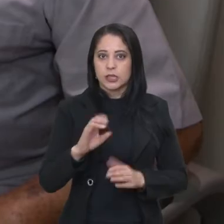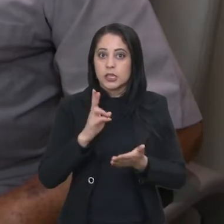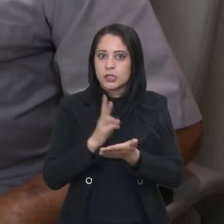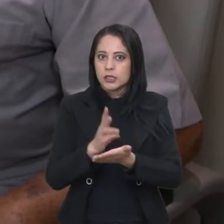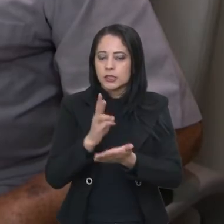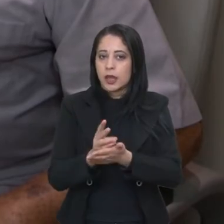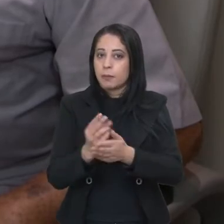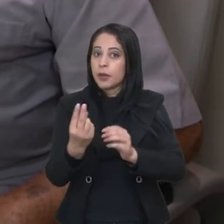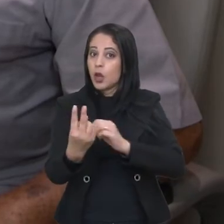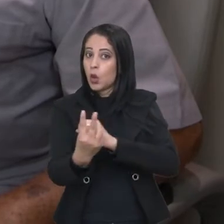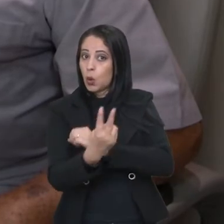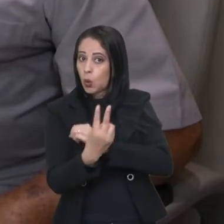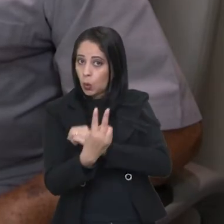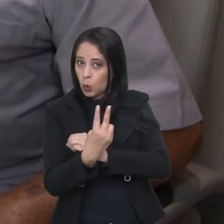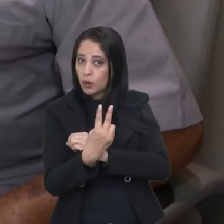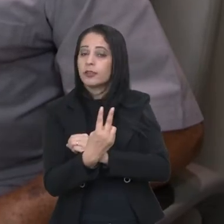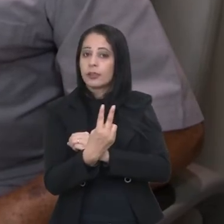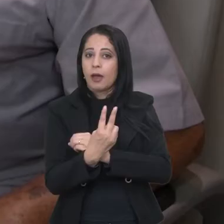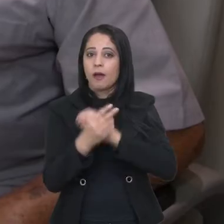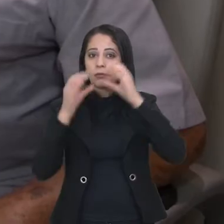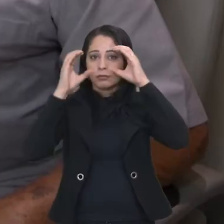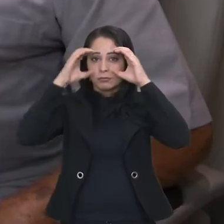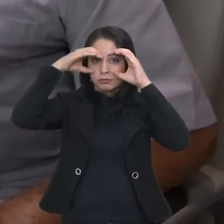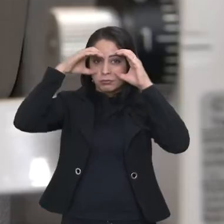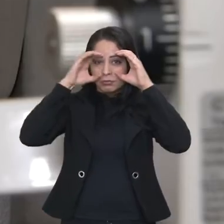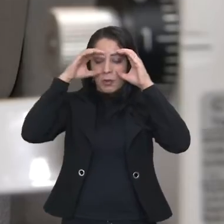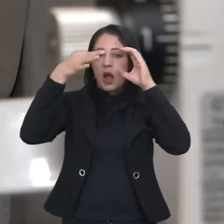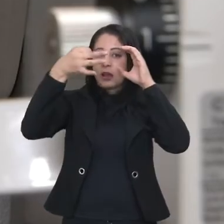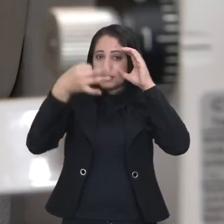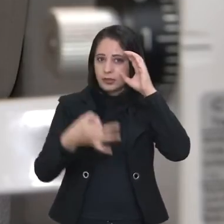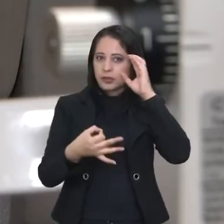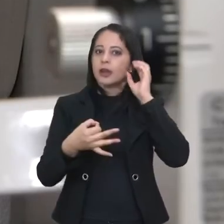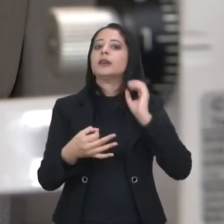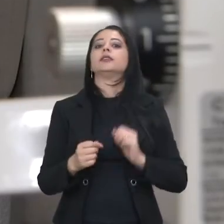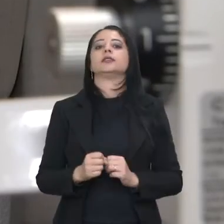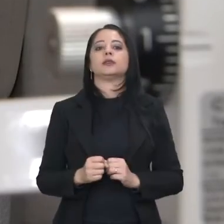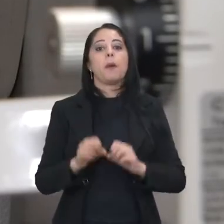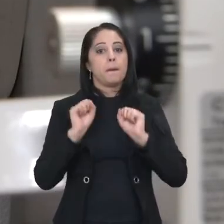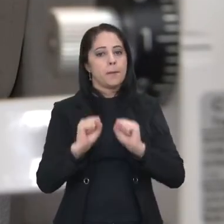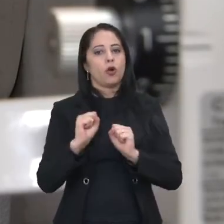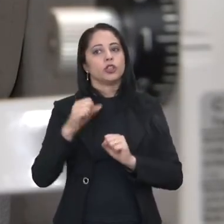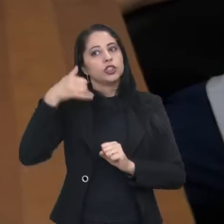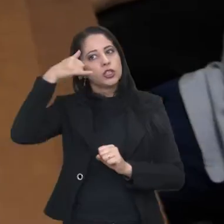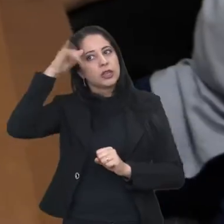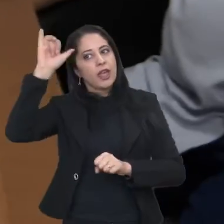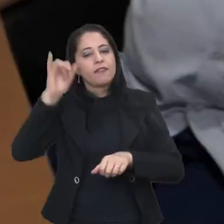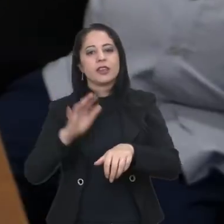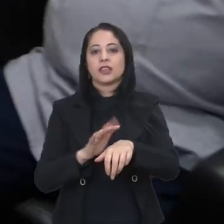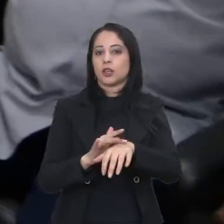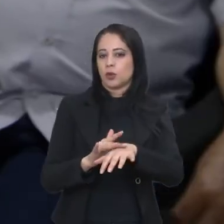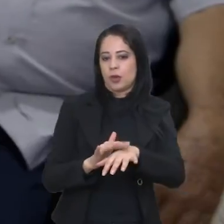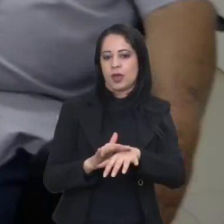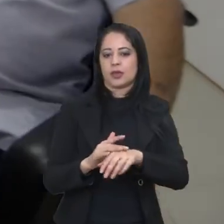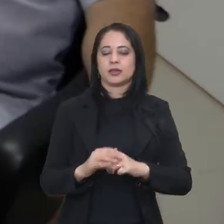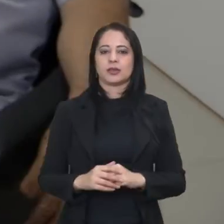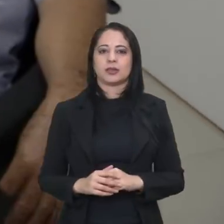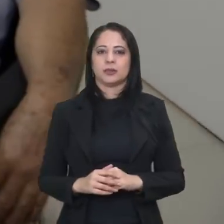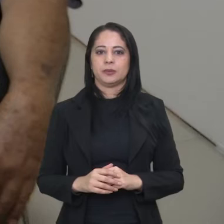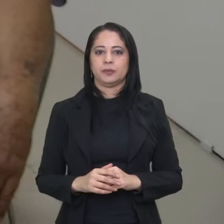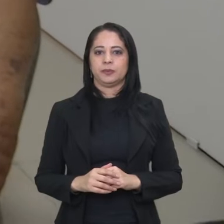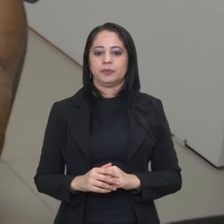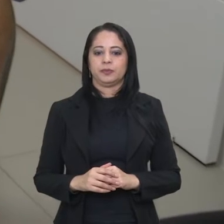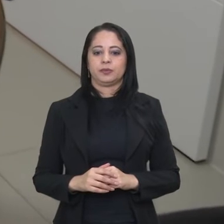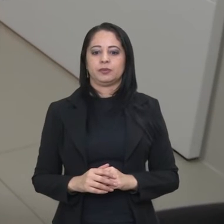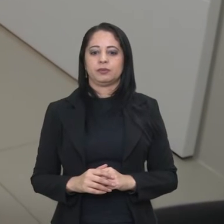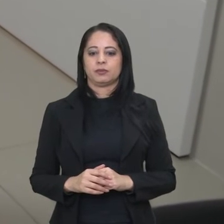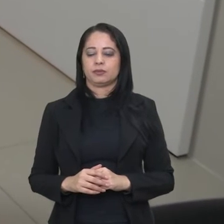é possível controlar e tratar o glaucoma. E seu Vicente, que entrevistamos no início, lembra que não tem idade mínima